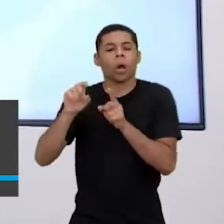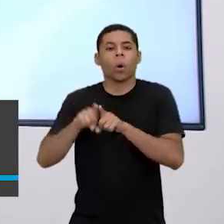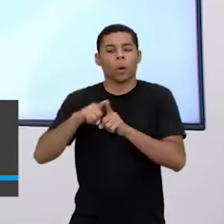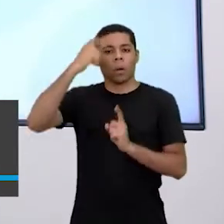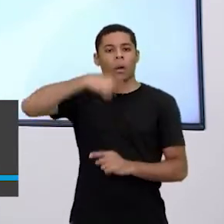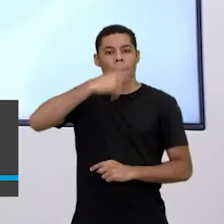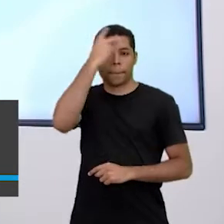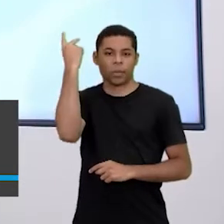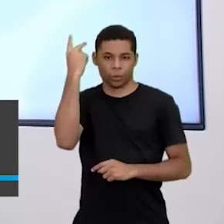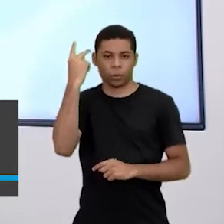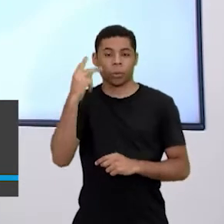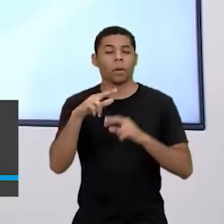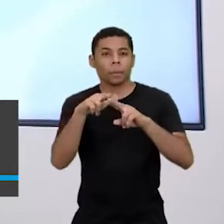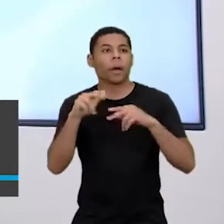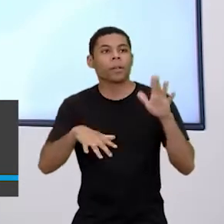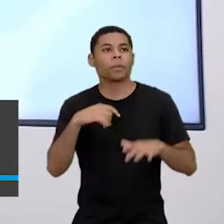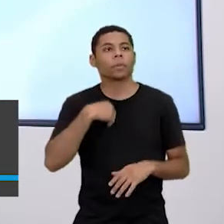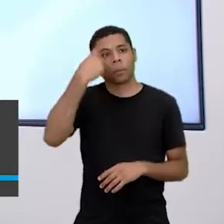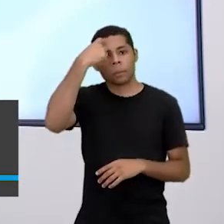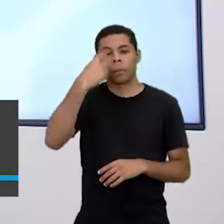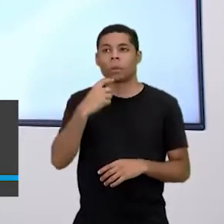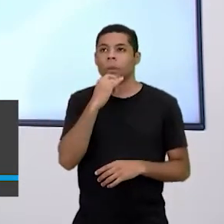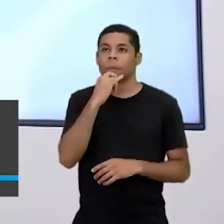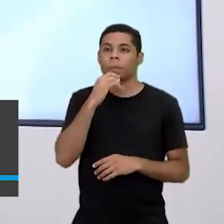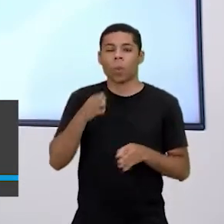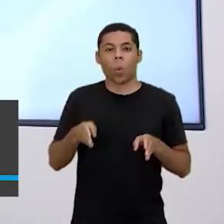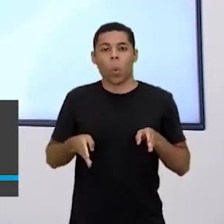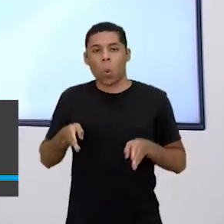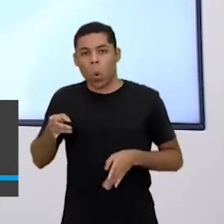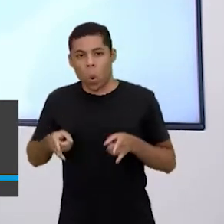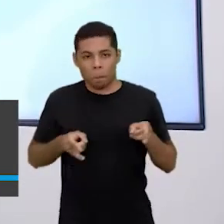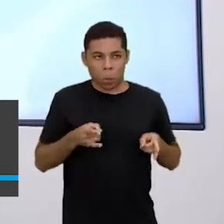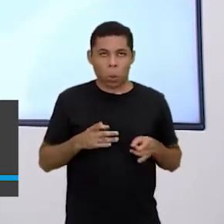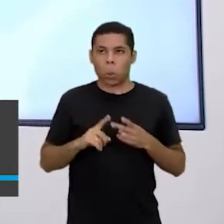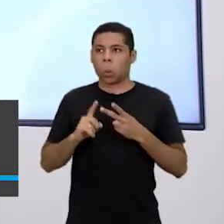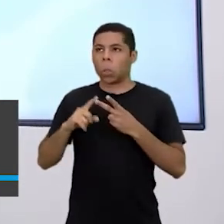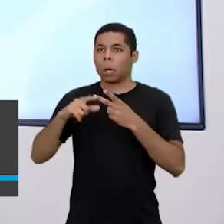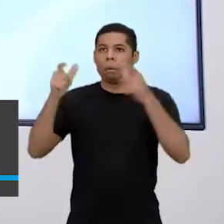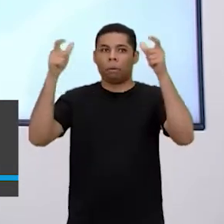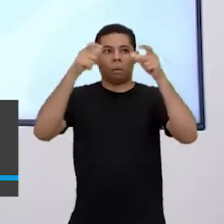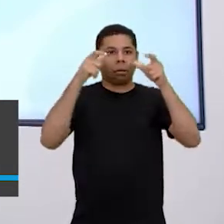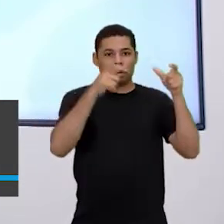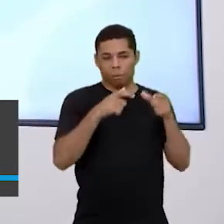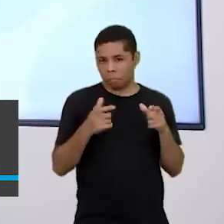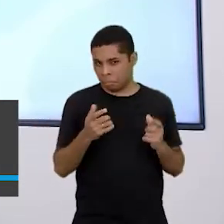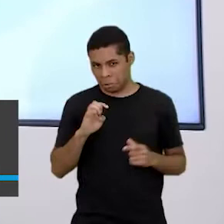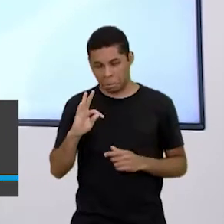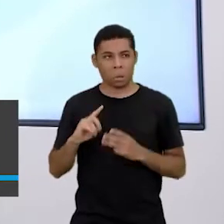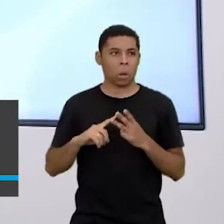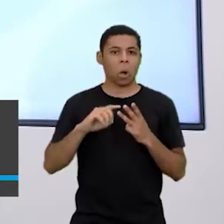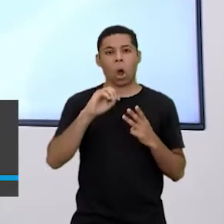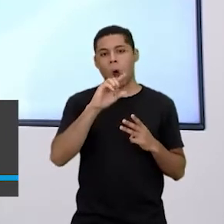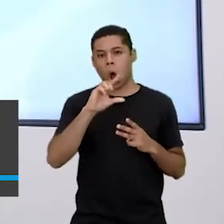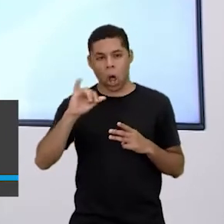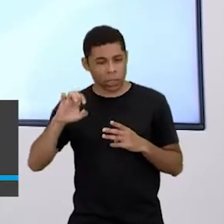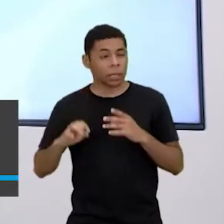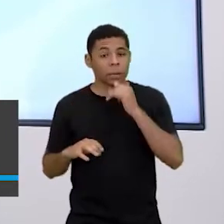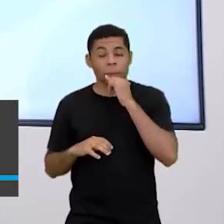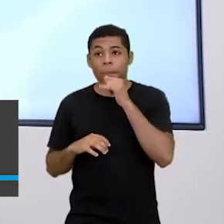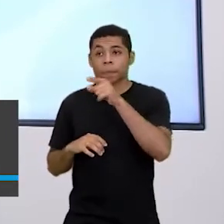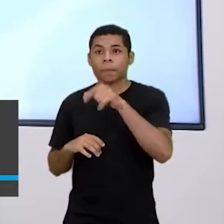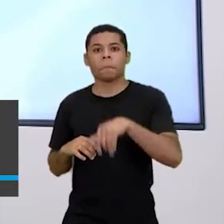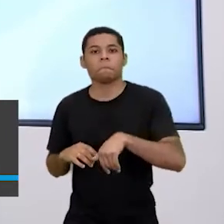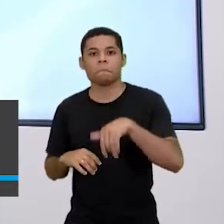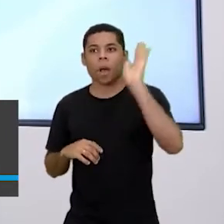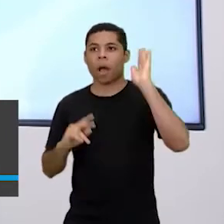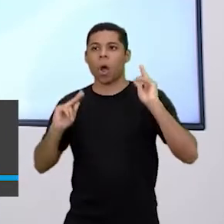vezes o alienígena, o robô, pega o Wall-E também, né? Eles têm aspectos mais